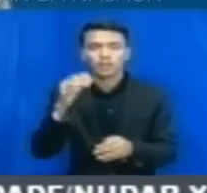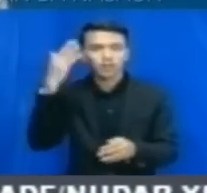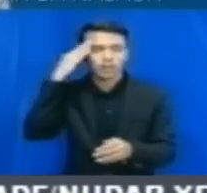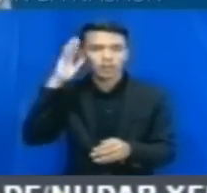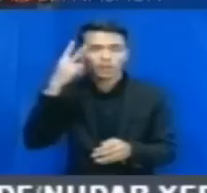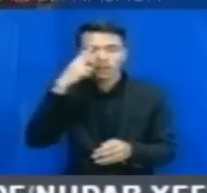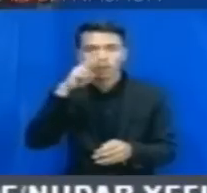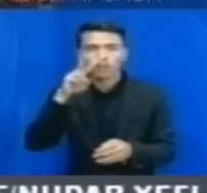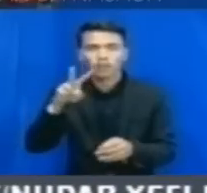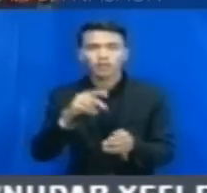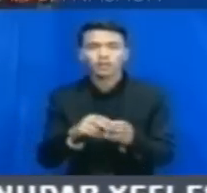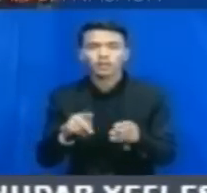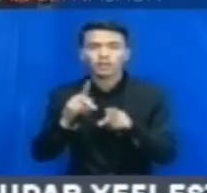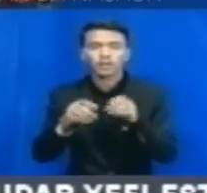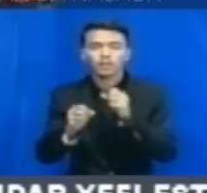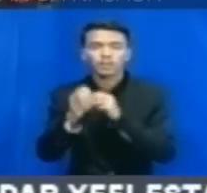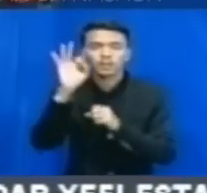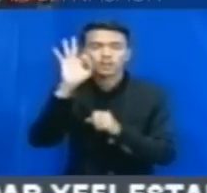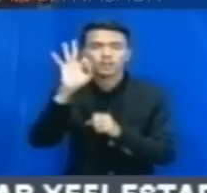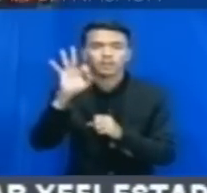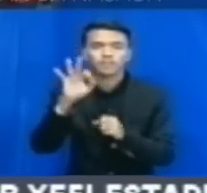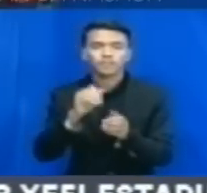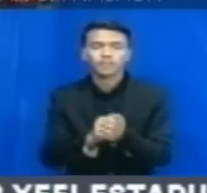kata, entre sira na insia, ne,